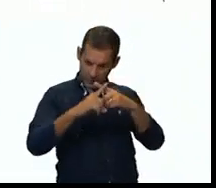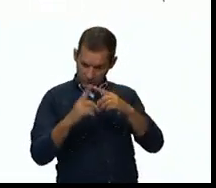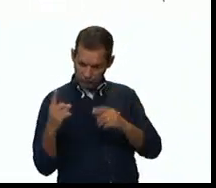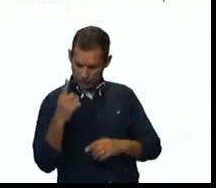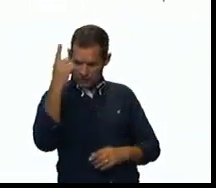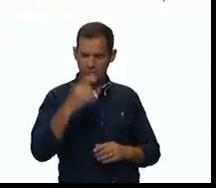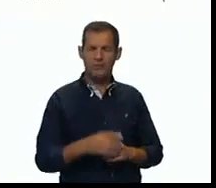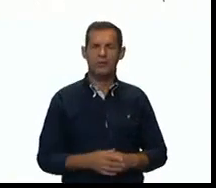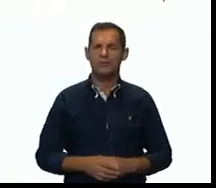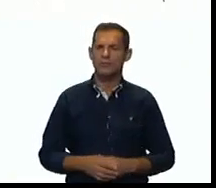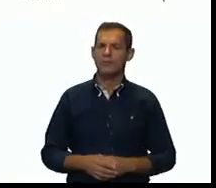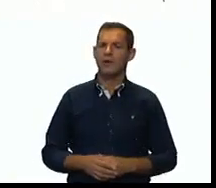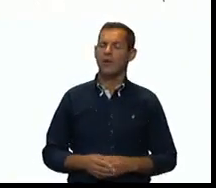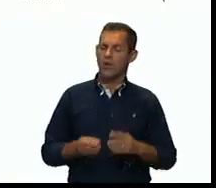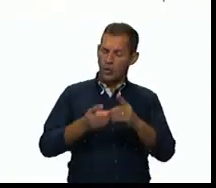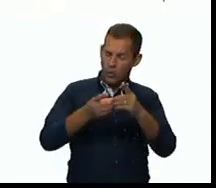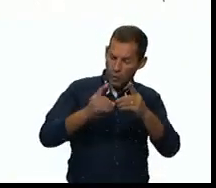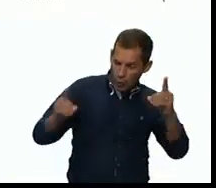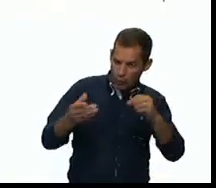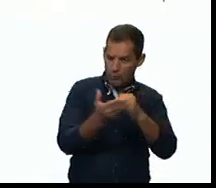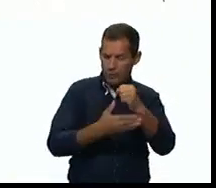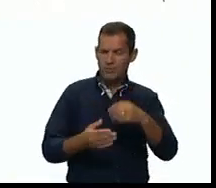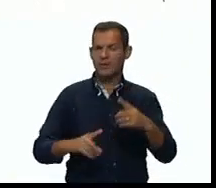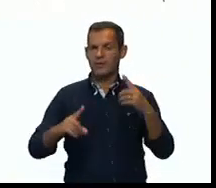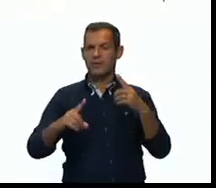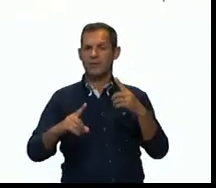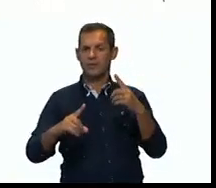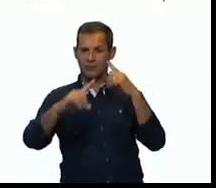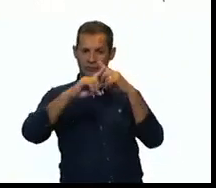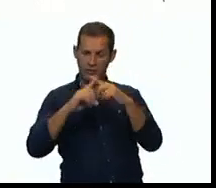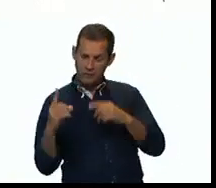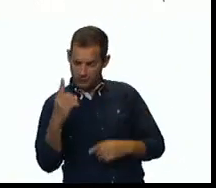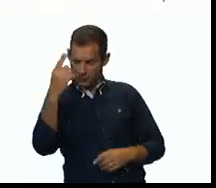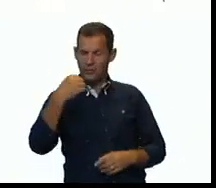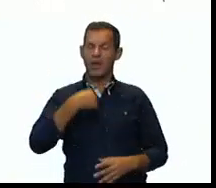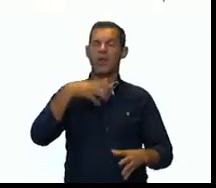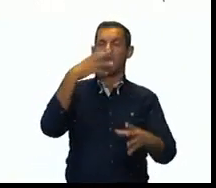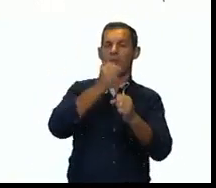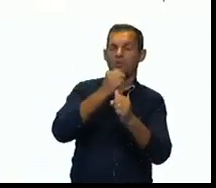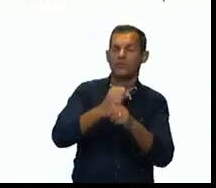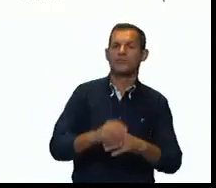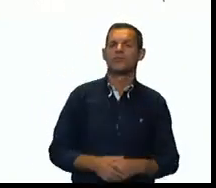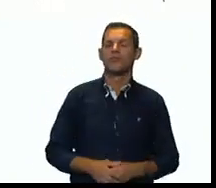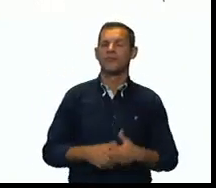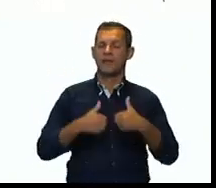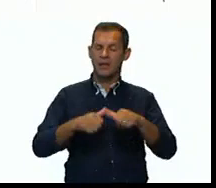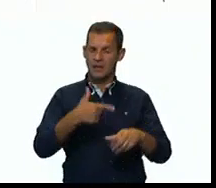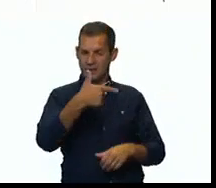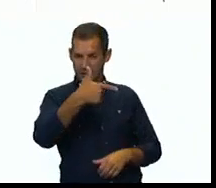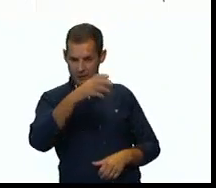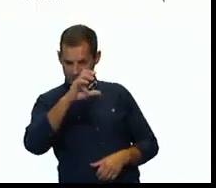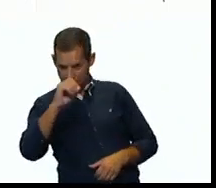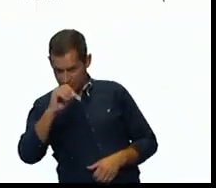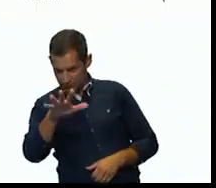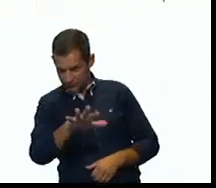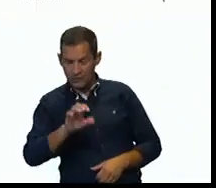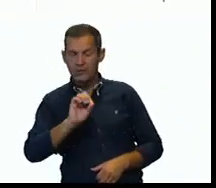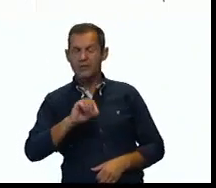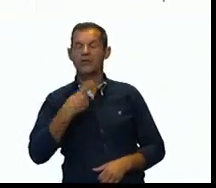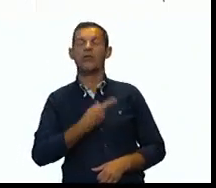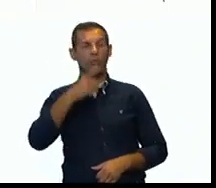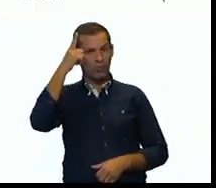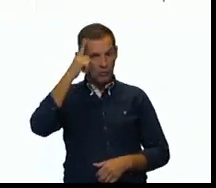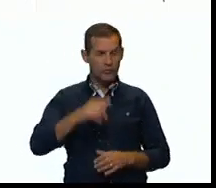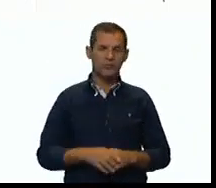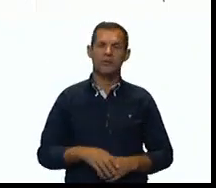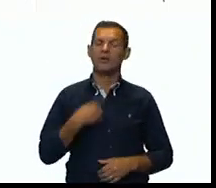a altura, comprimento da base vezes a altura, e somo, né, essas 20 áreas, o que nós vamos